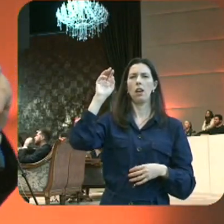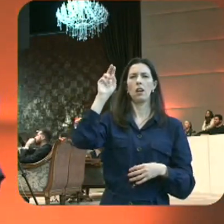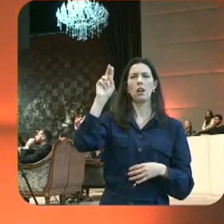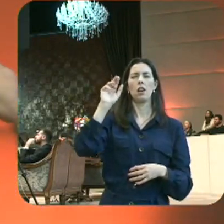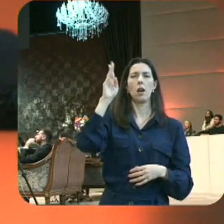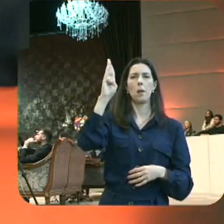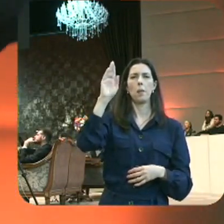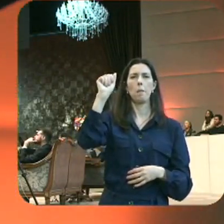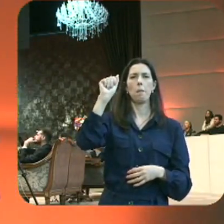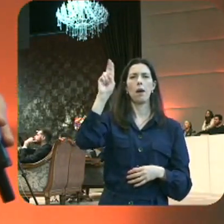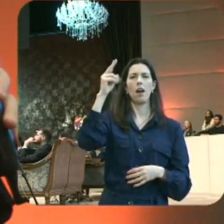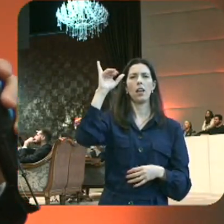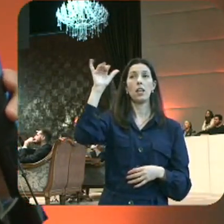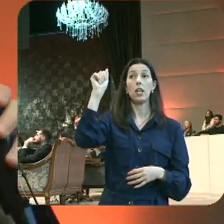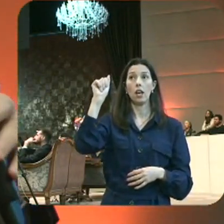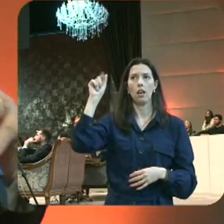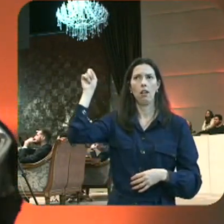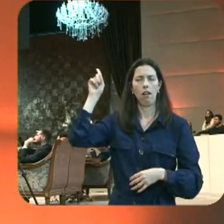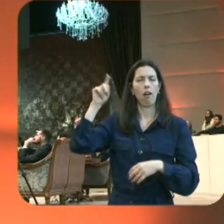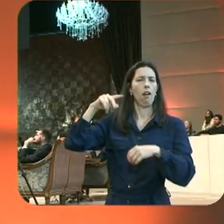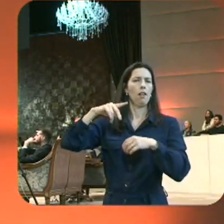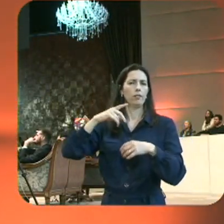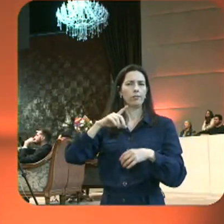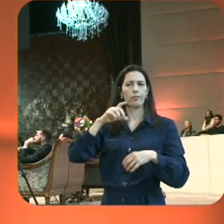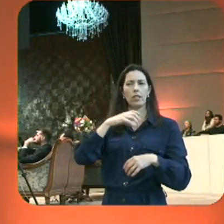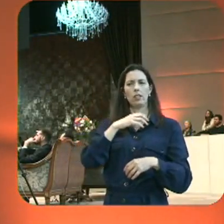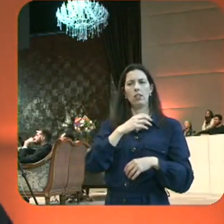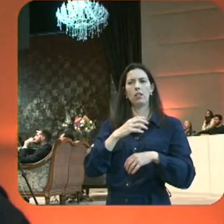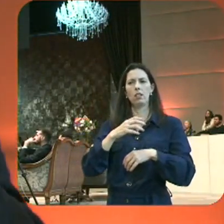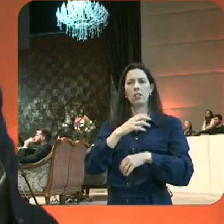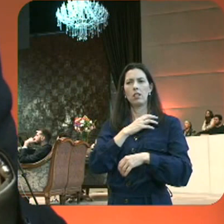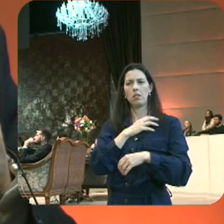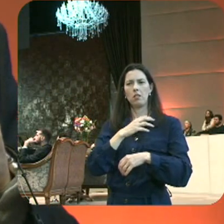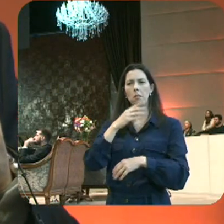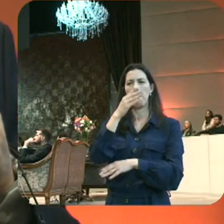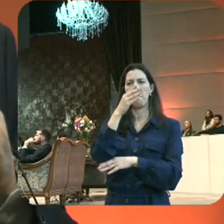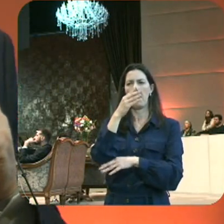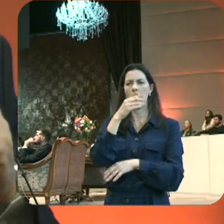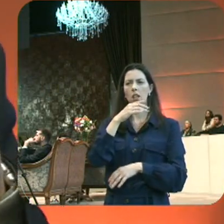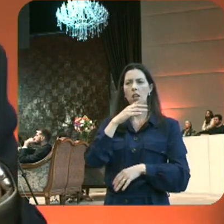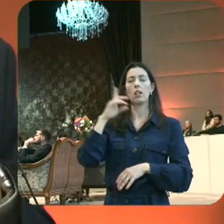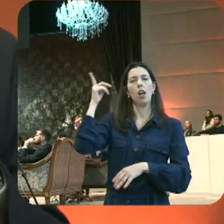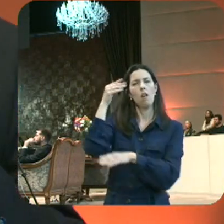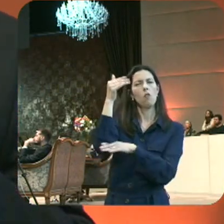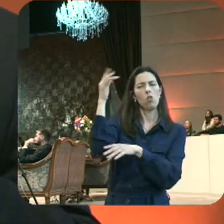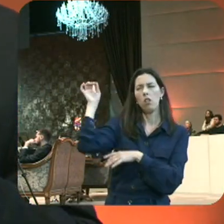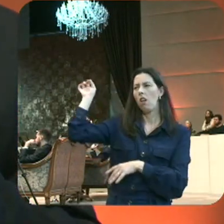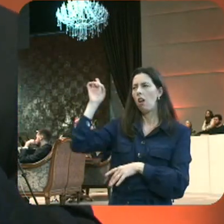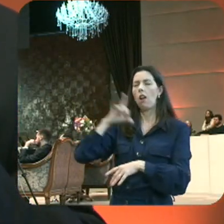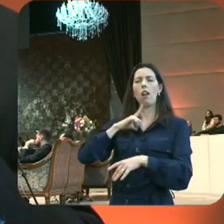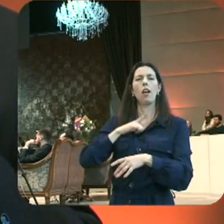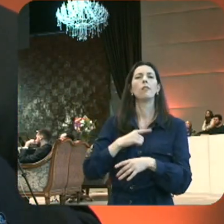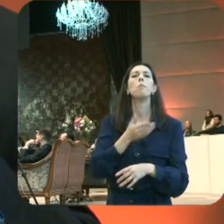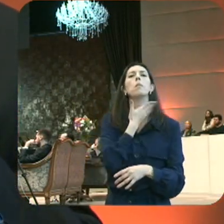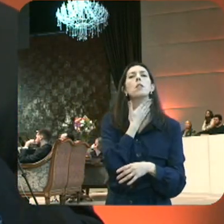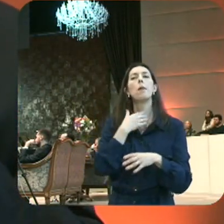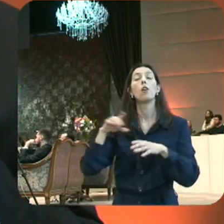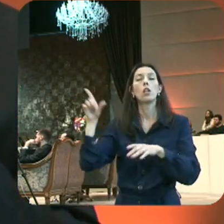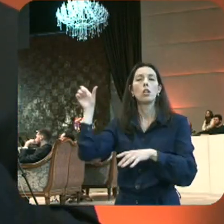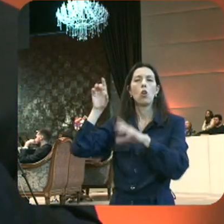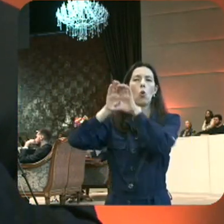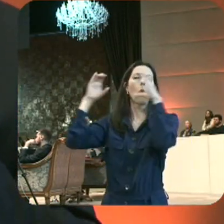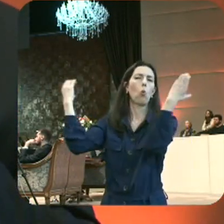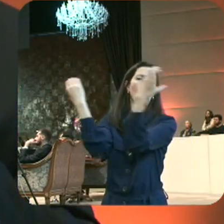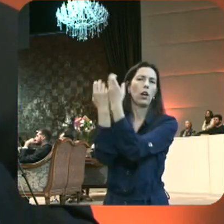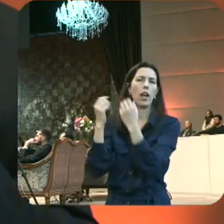de crente de um monte de cidade do país. Aí a gente tomava café da manhã junto, A gente batia papo, pegava a condução